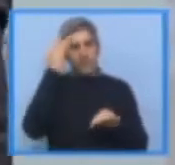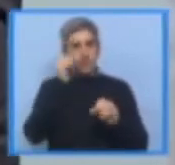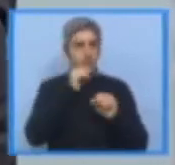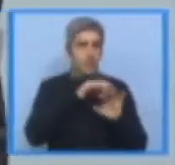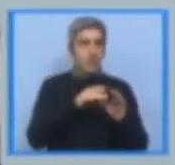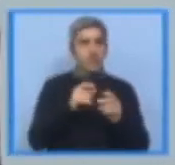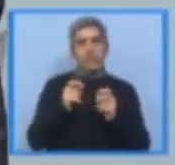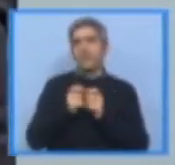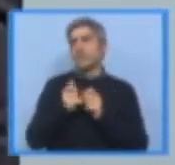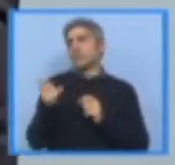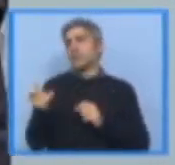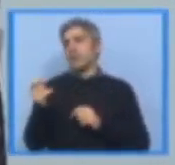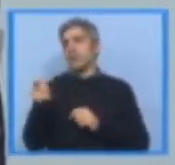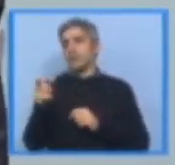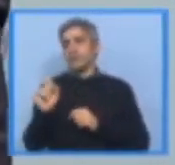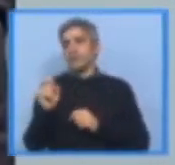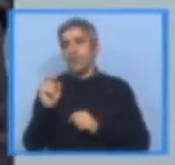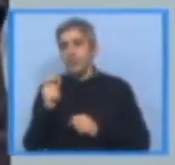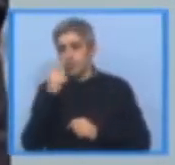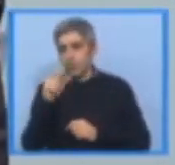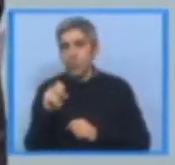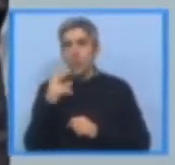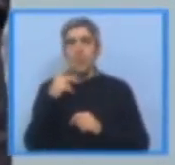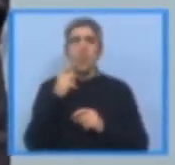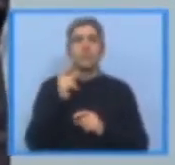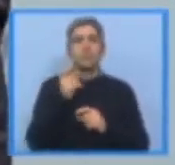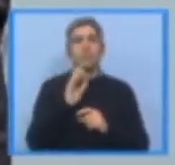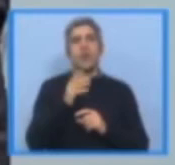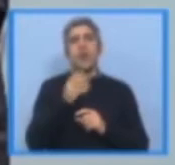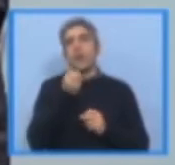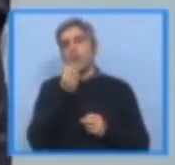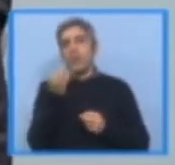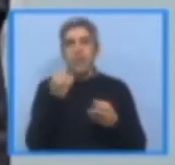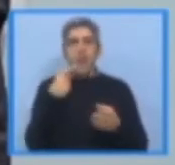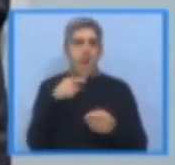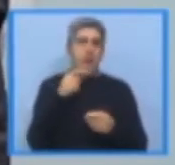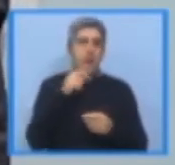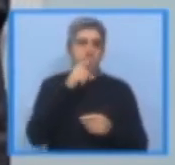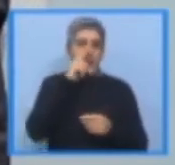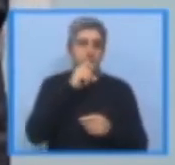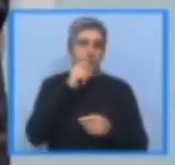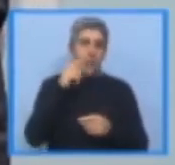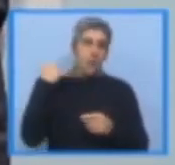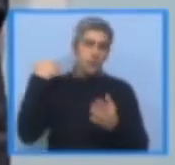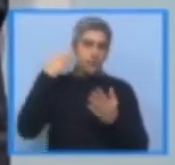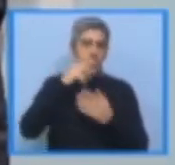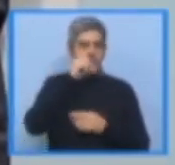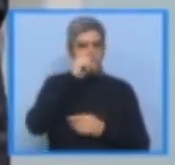que o vizinho é má pessoa mesmo não sendo, isso já estamos infelizmente habituados. Agora, que essa notícia